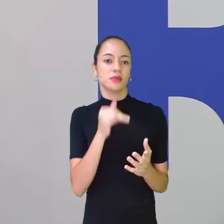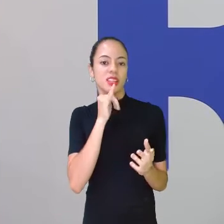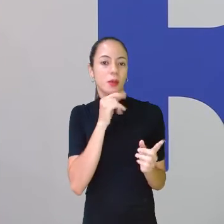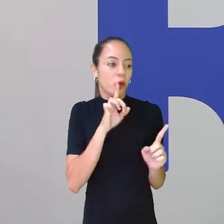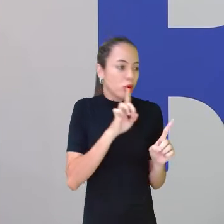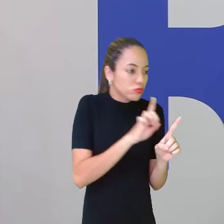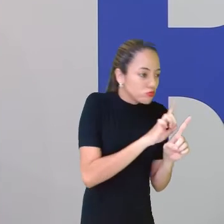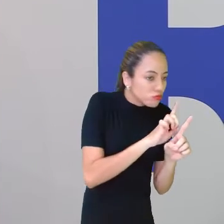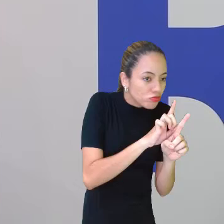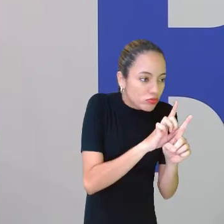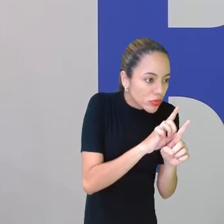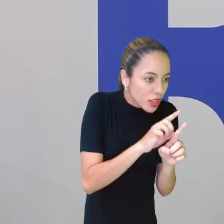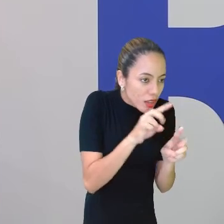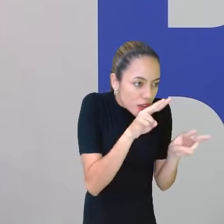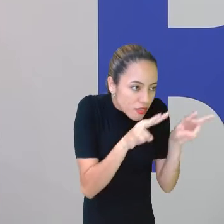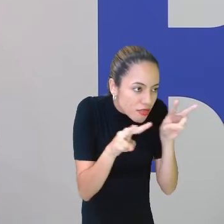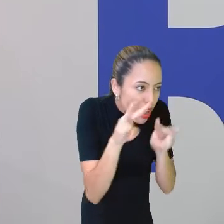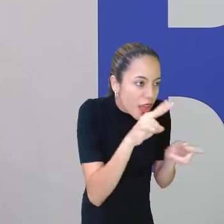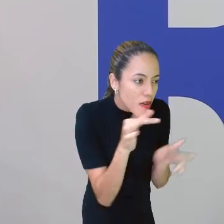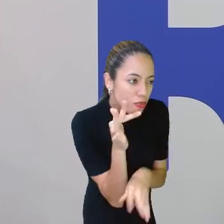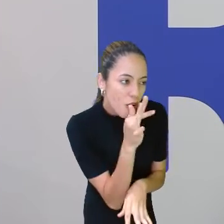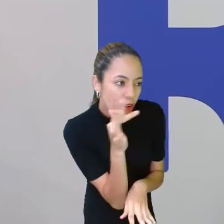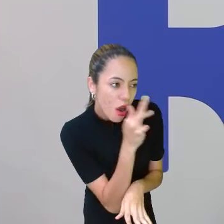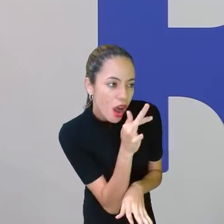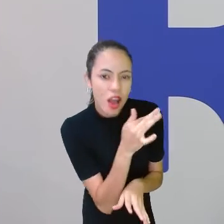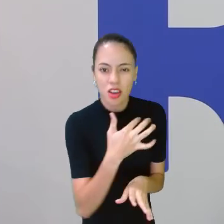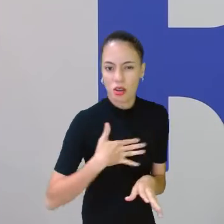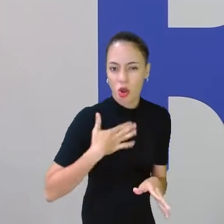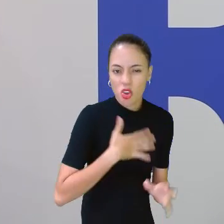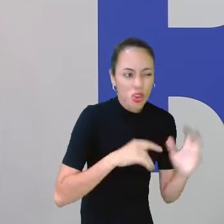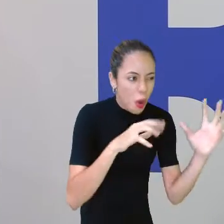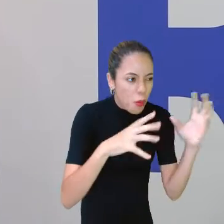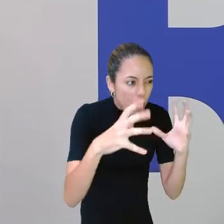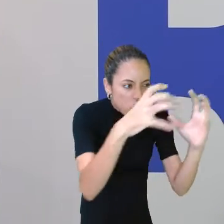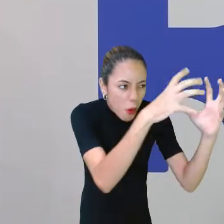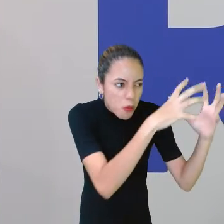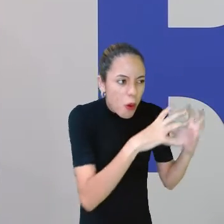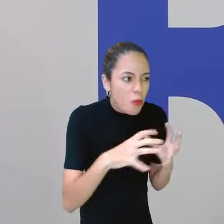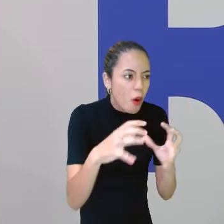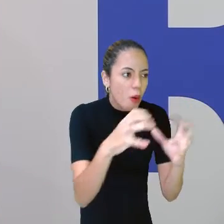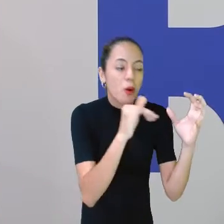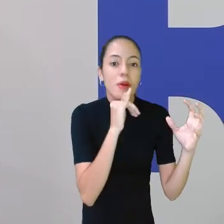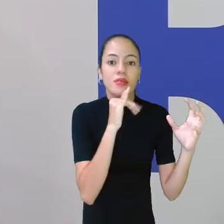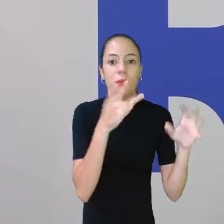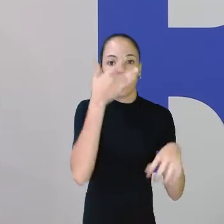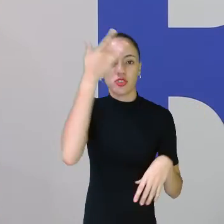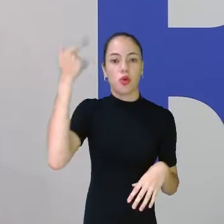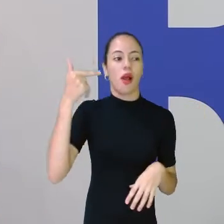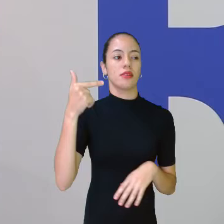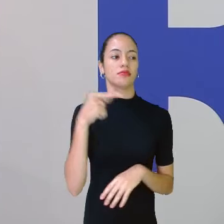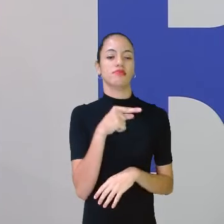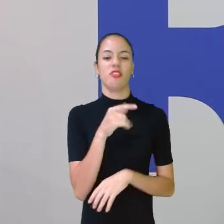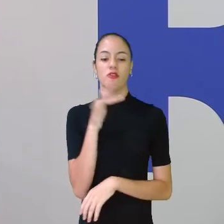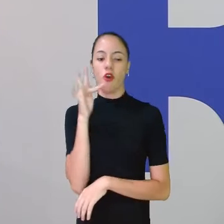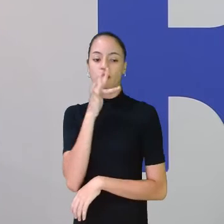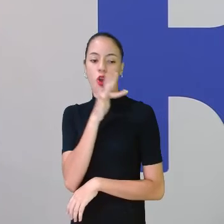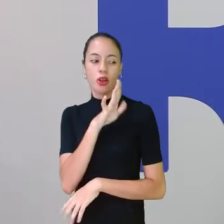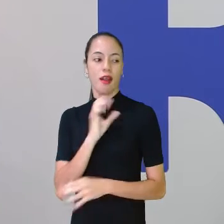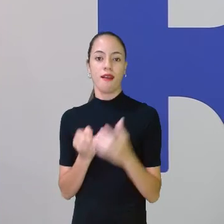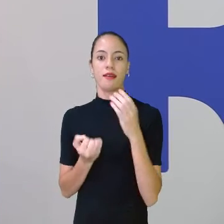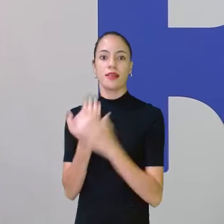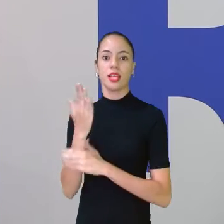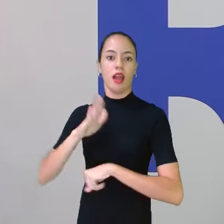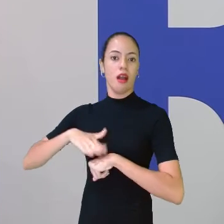fofoca, faz confusão. Às vezes é mentira. Mas sempre é mentira. Mentira, mentira, né? Às vezes a pessoa acha que é uma coisa, inventa uma história, eita, né? E no final